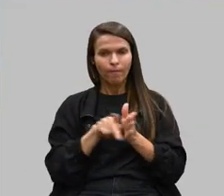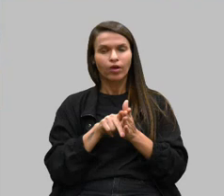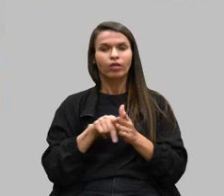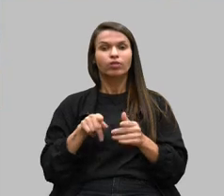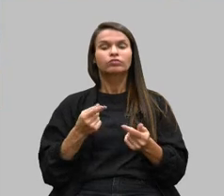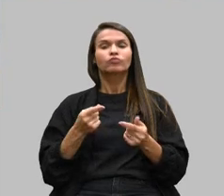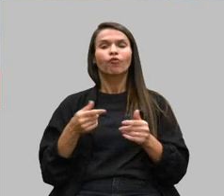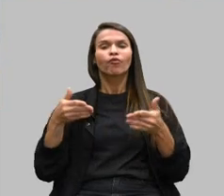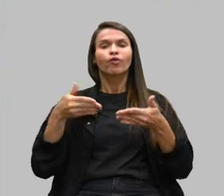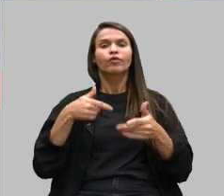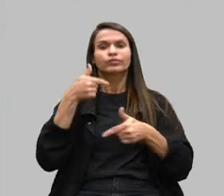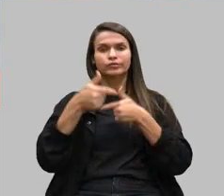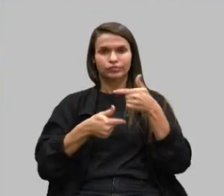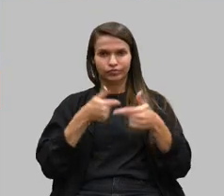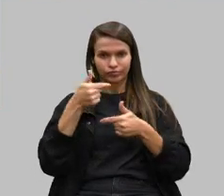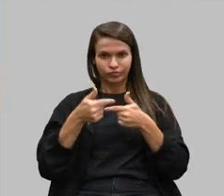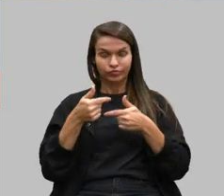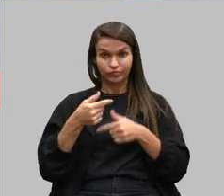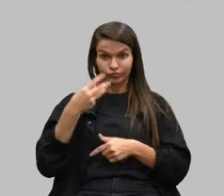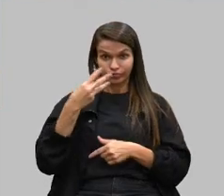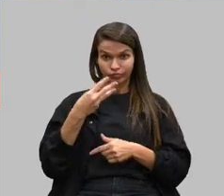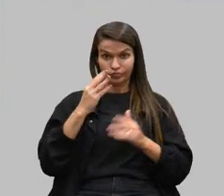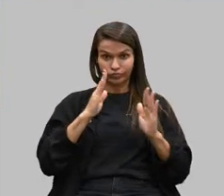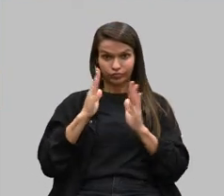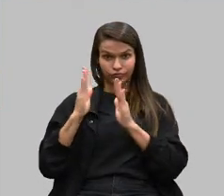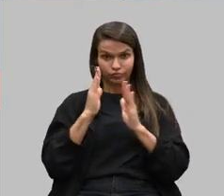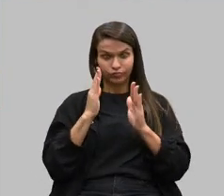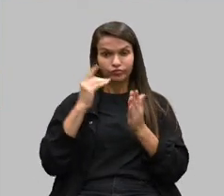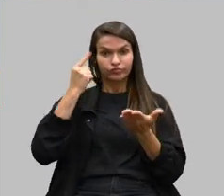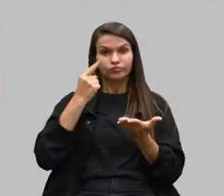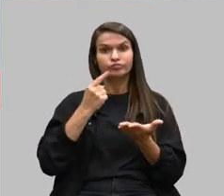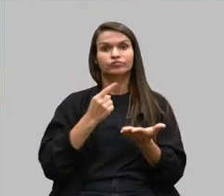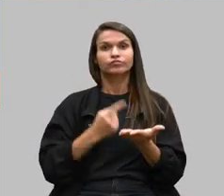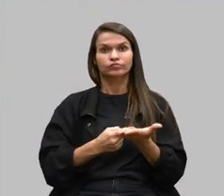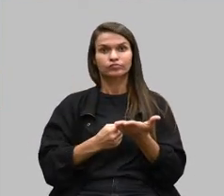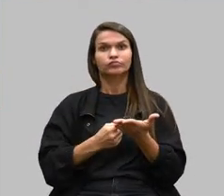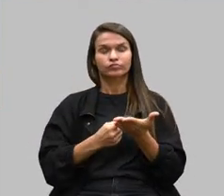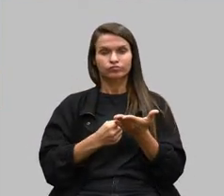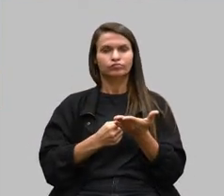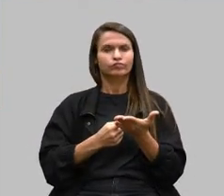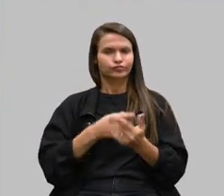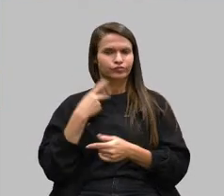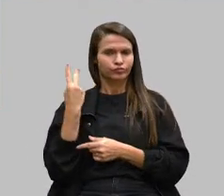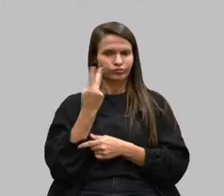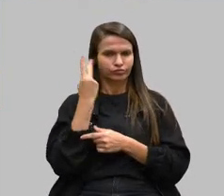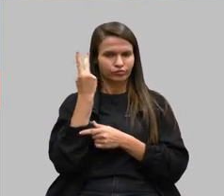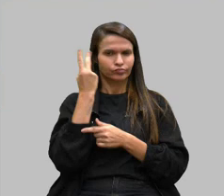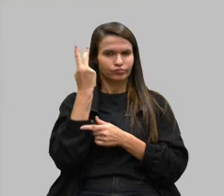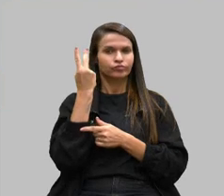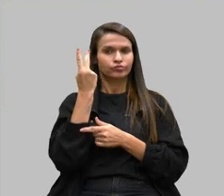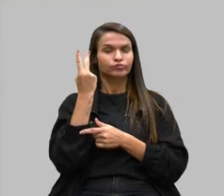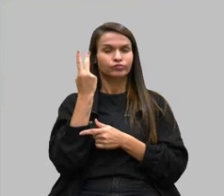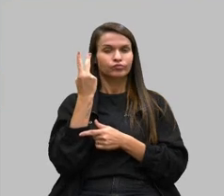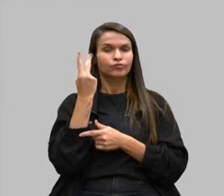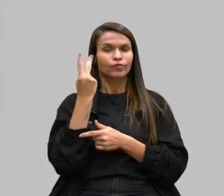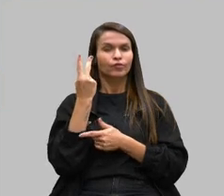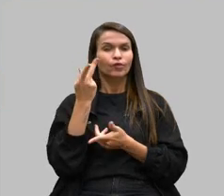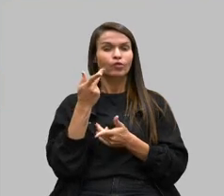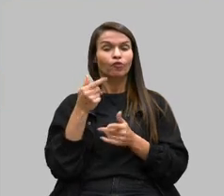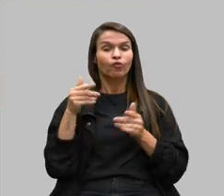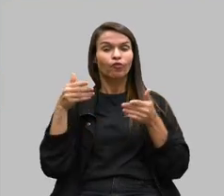essar Então nesse terceiro momento tratando justamente um tema riquíssimo e caro pro estado de Minas Gerais que o temo de